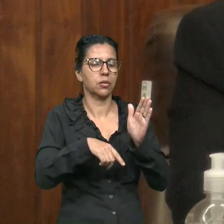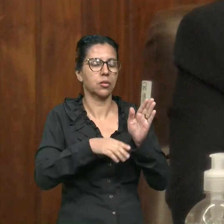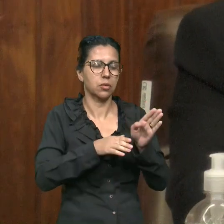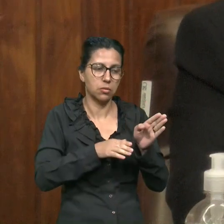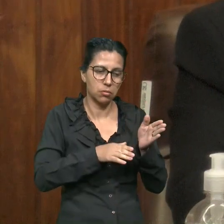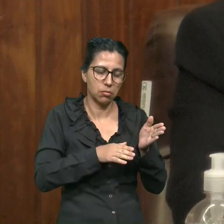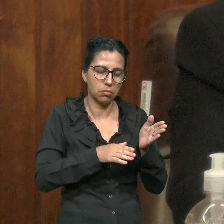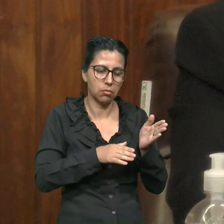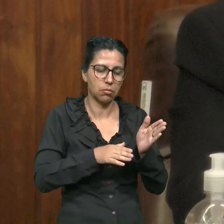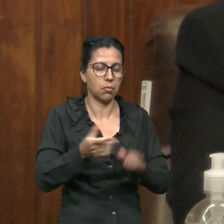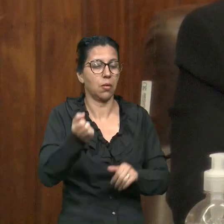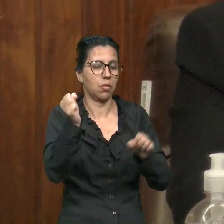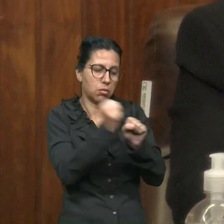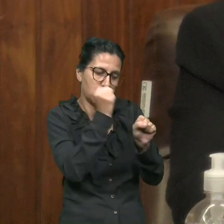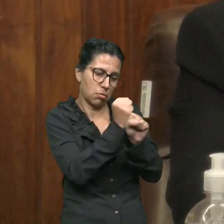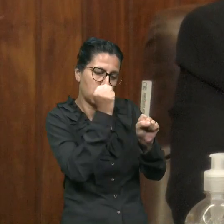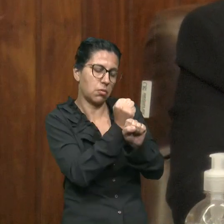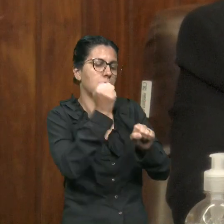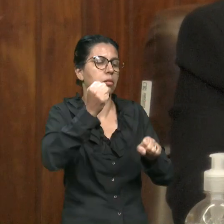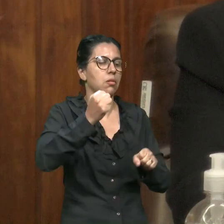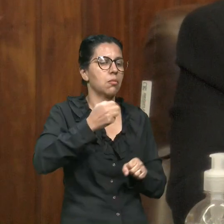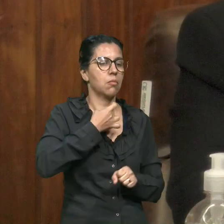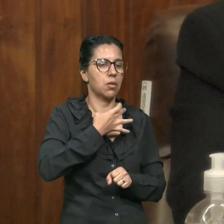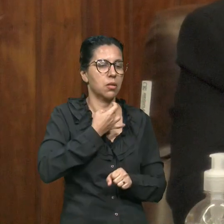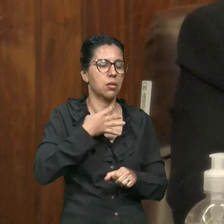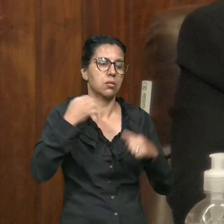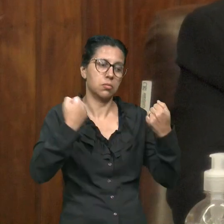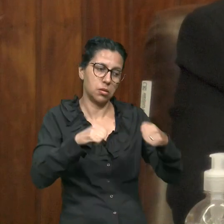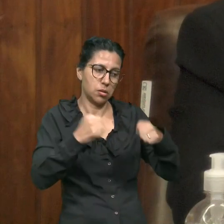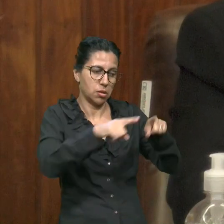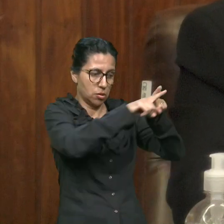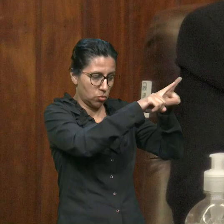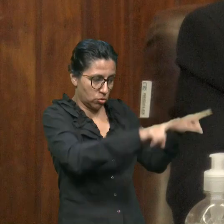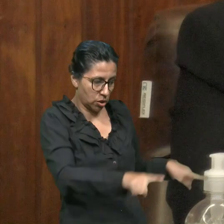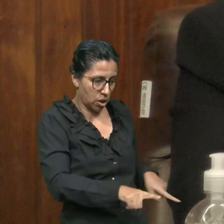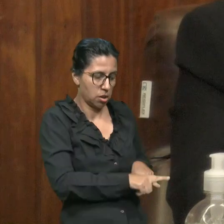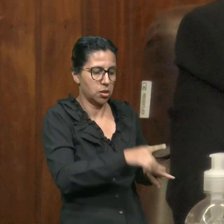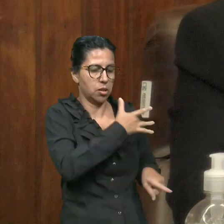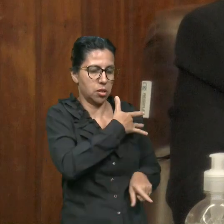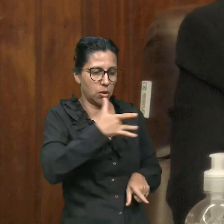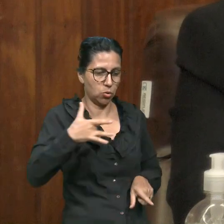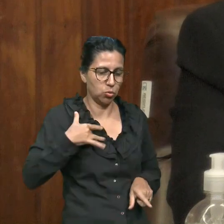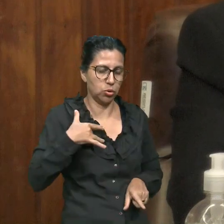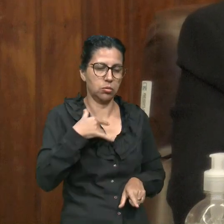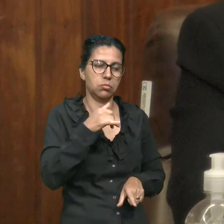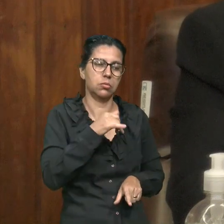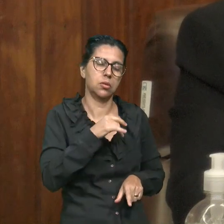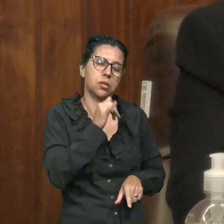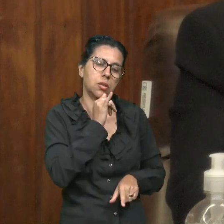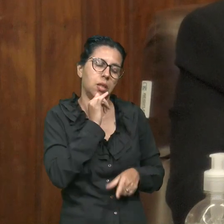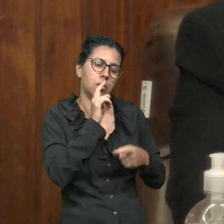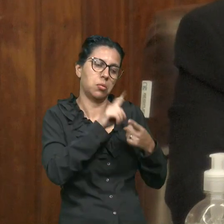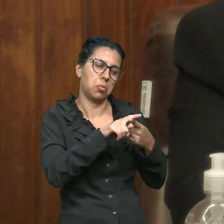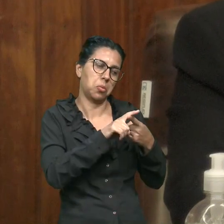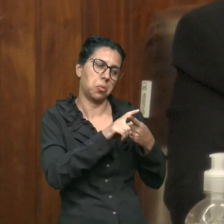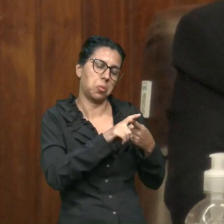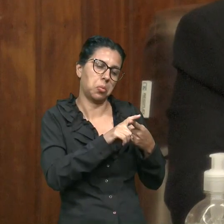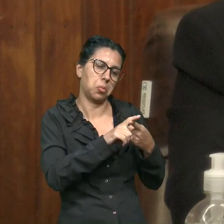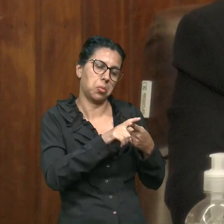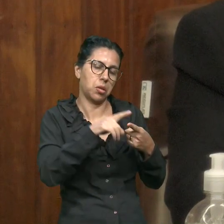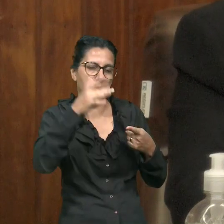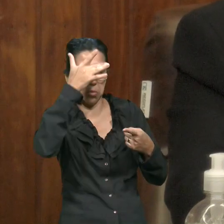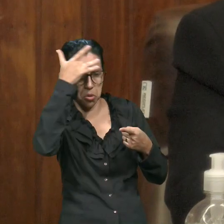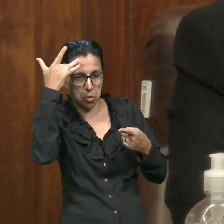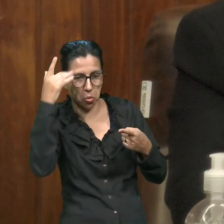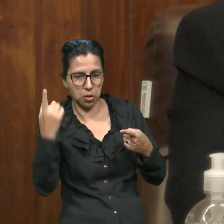públicas encontram-se aditivadas. Nesse caso, no espaço saúde, claramente temos duas situações. Ou alterar